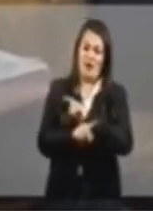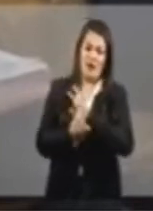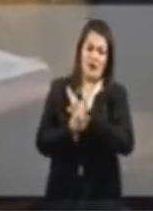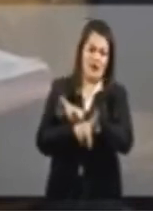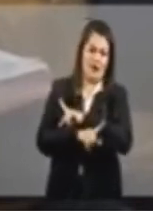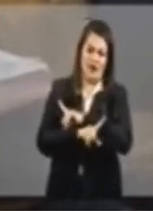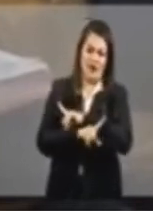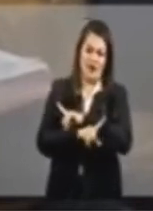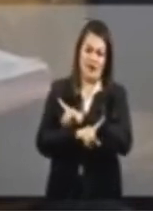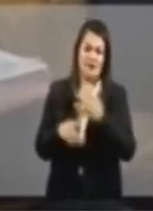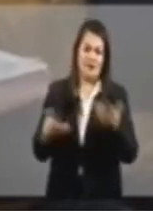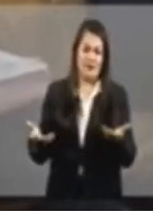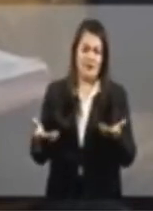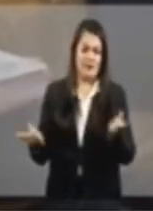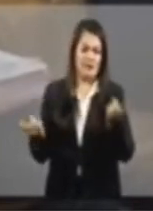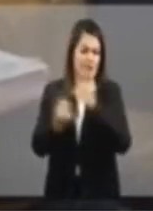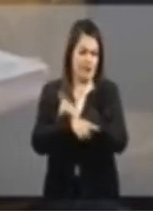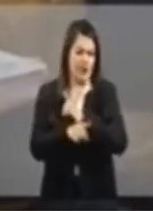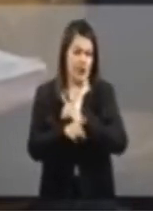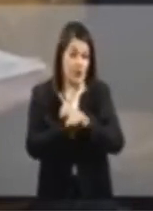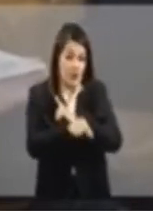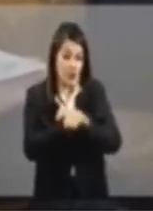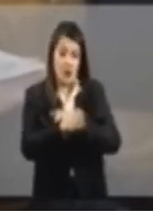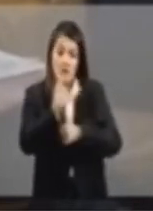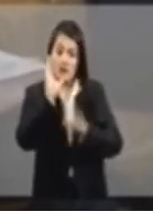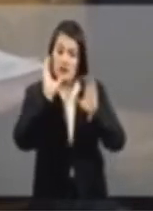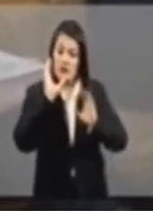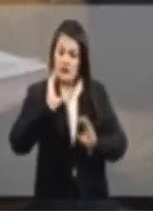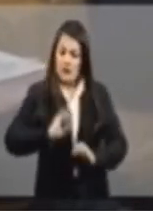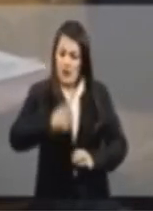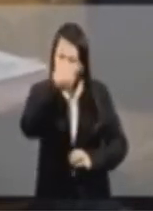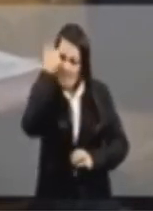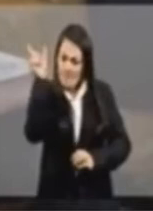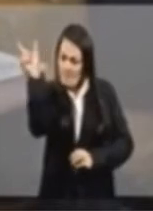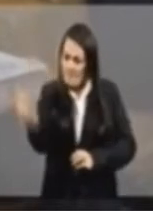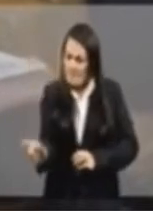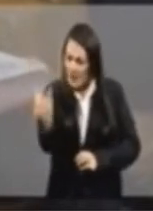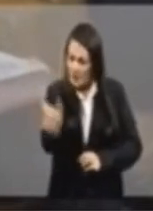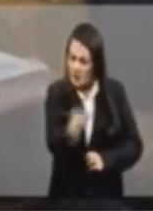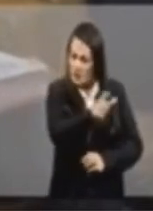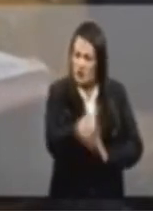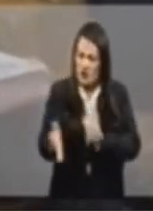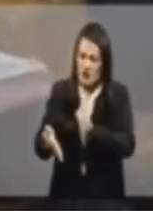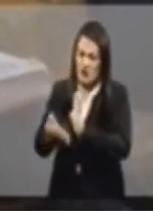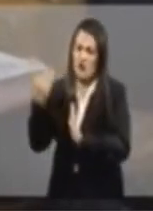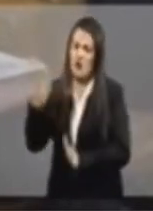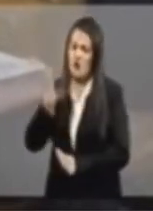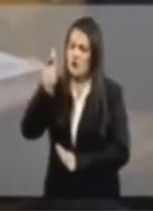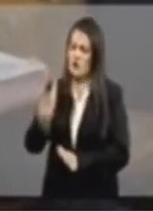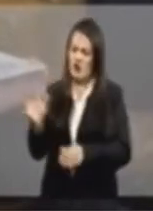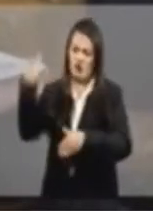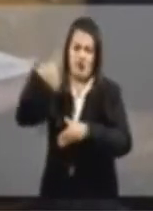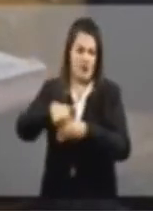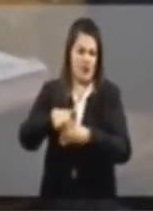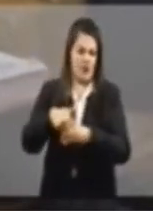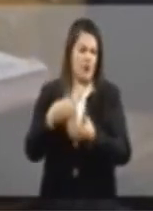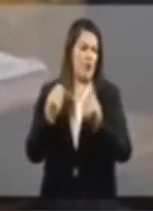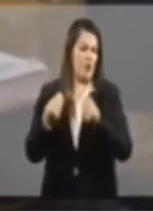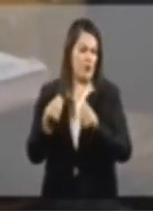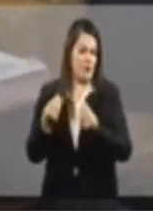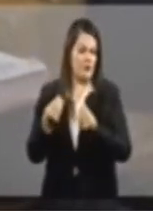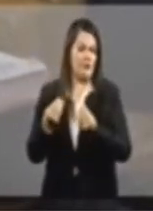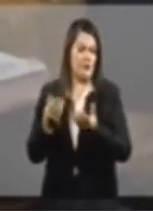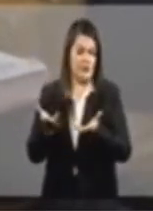se retirar de qualquer cidadão ainda que com certeza penal transitada em julgado a